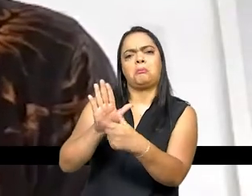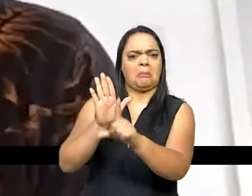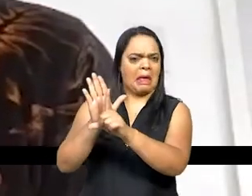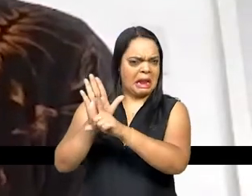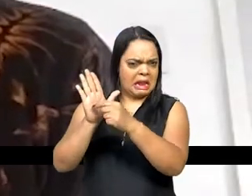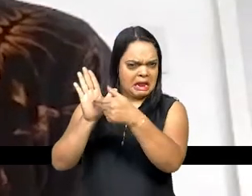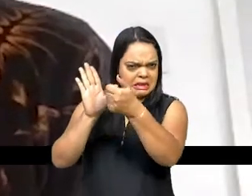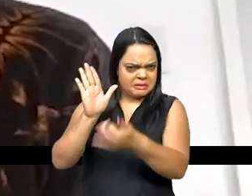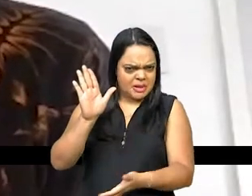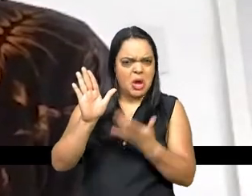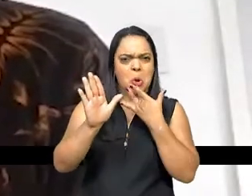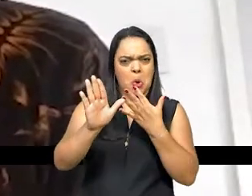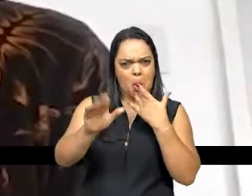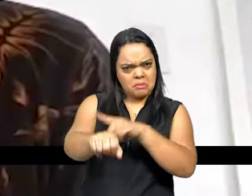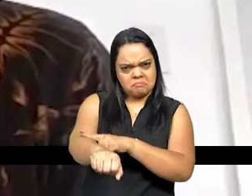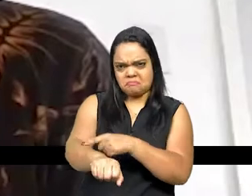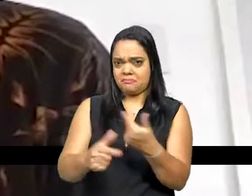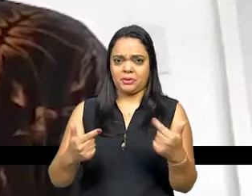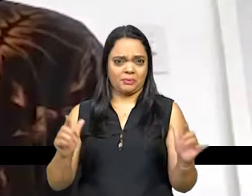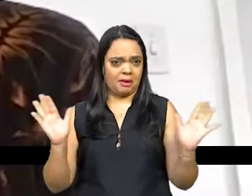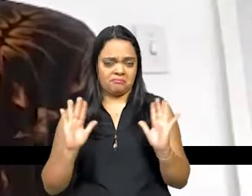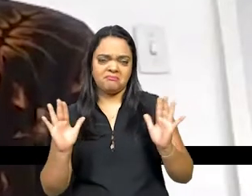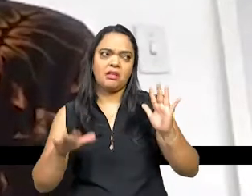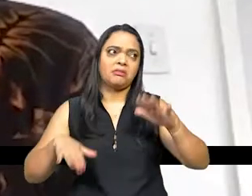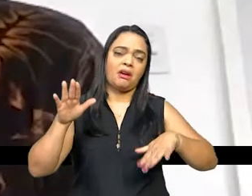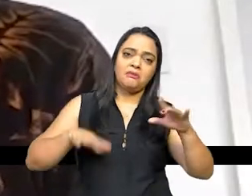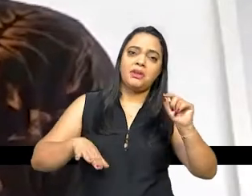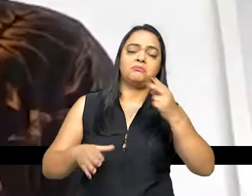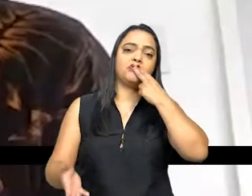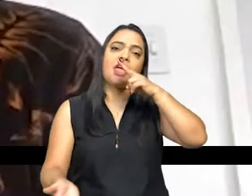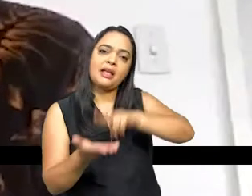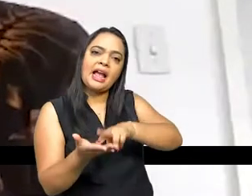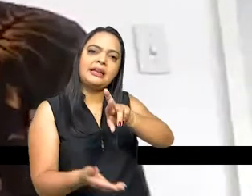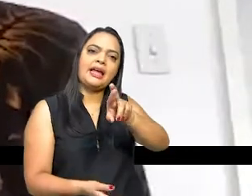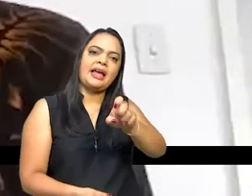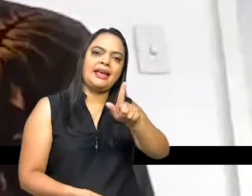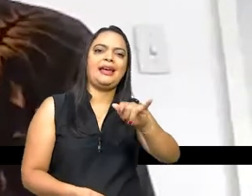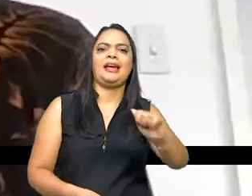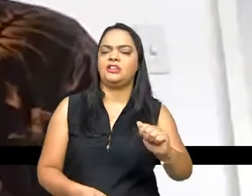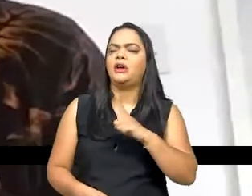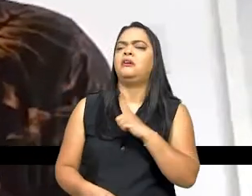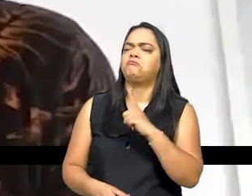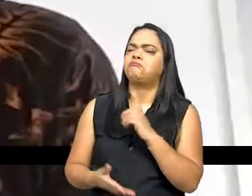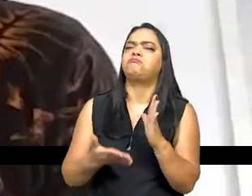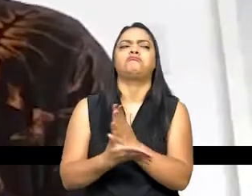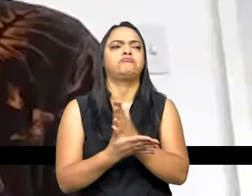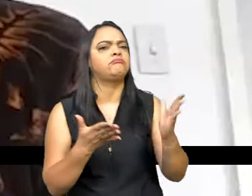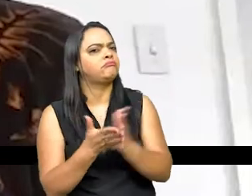né? Em alguns momentos, ela talvez apareça em cartas régias do período,